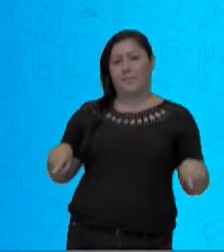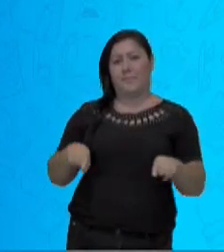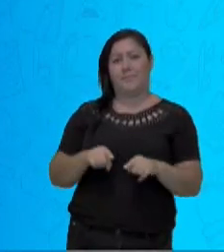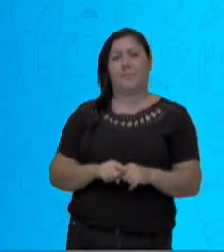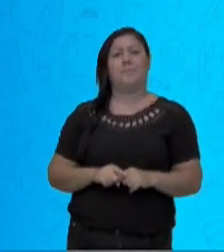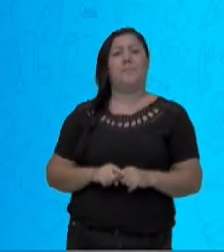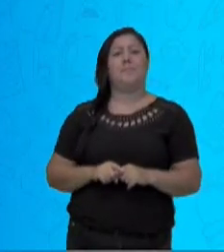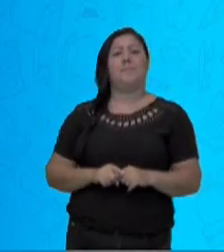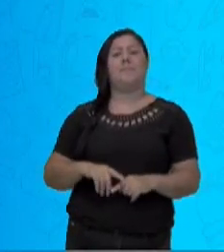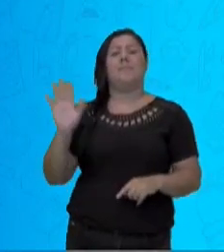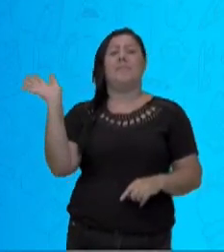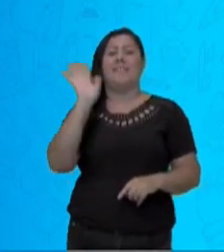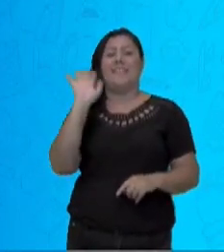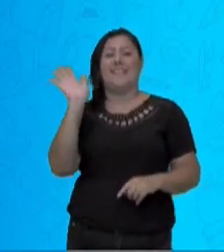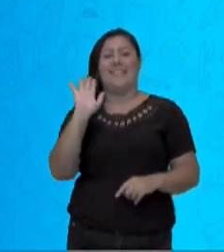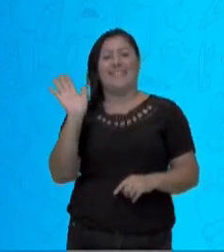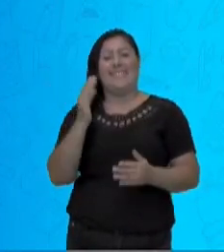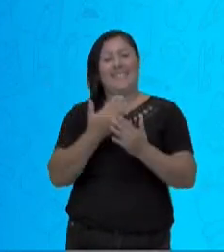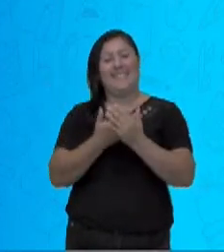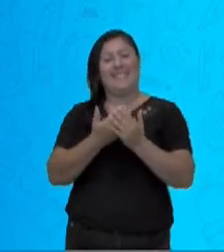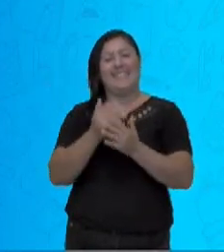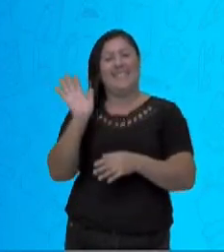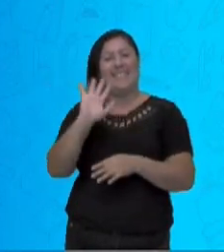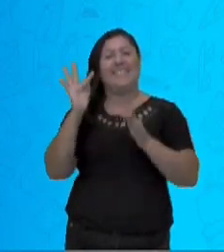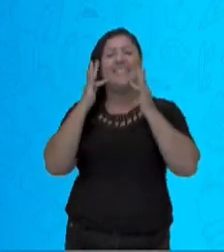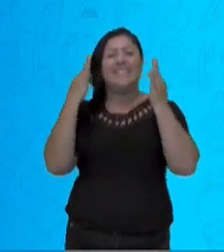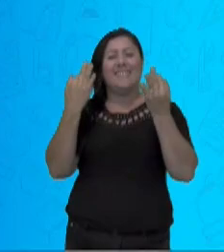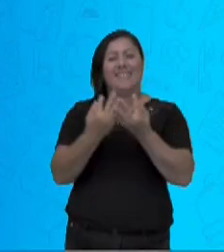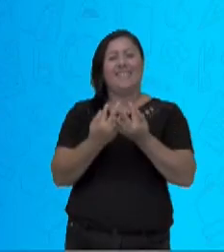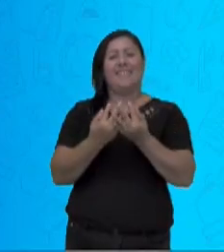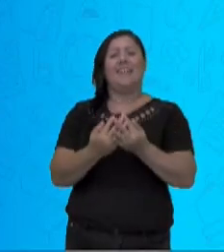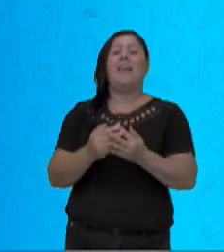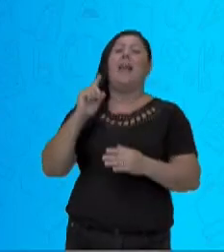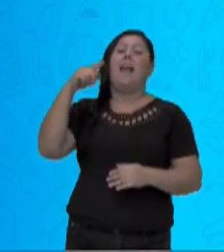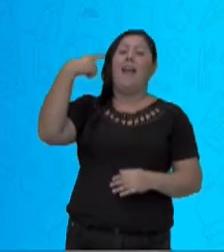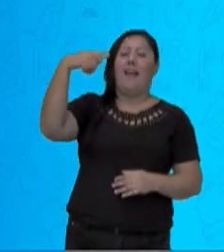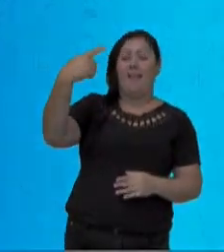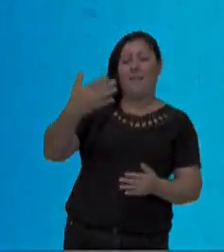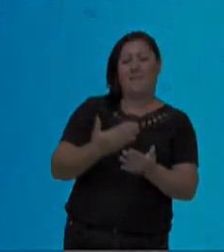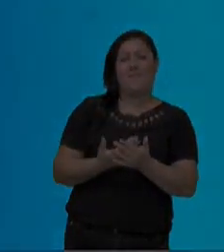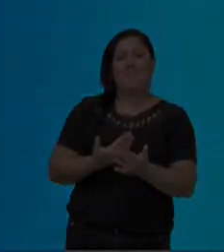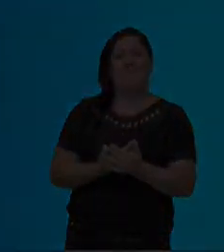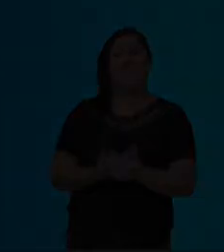tela. Tchau, estudantes, tchau, família, e até a próxima aula.